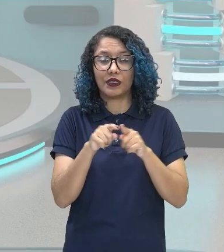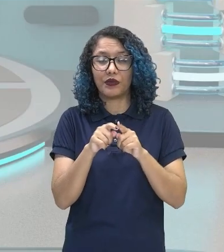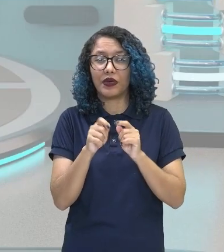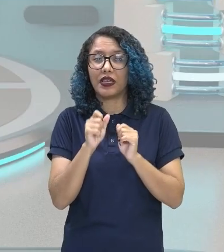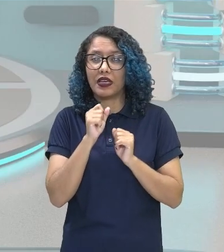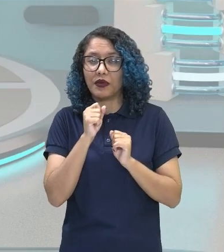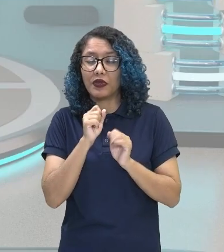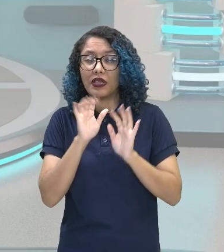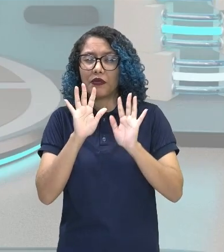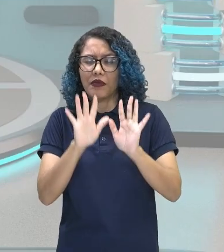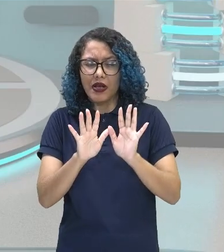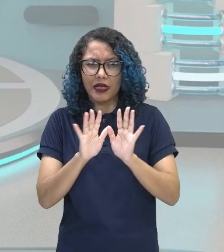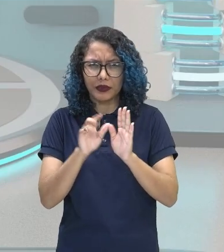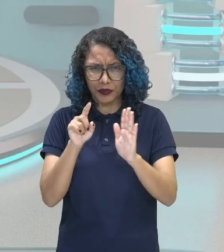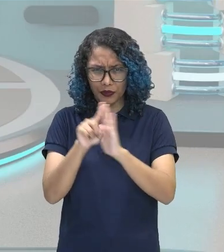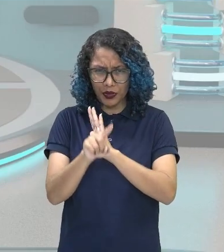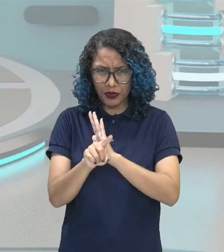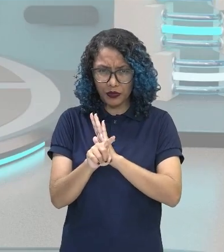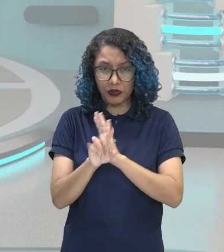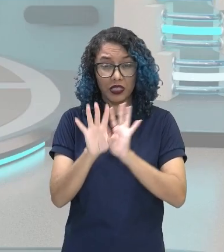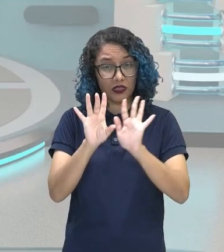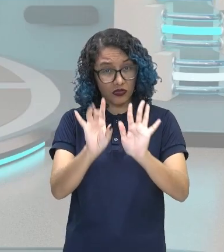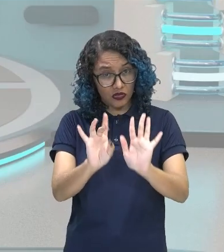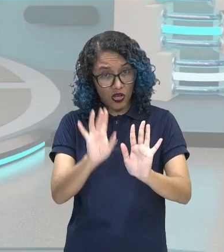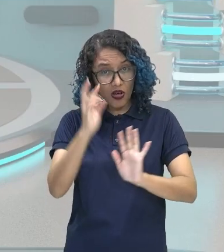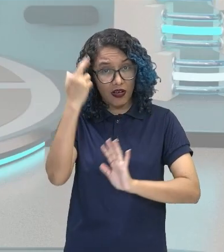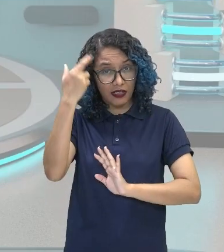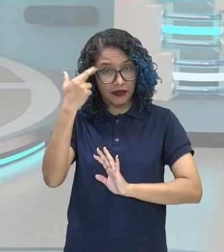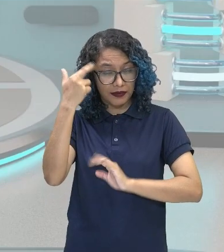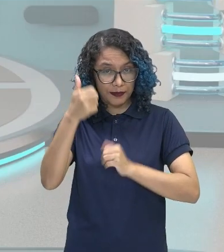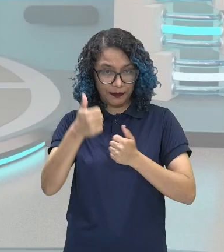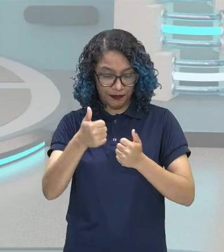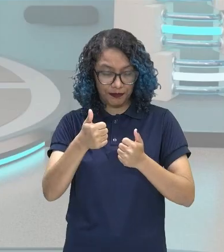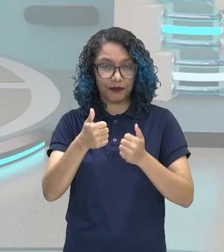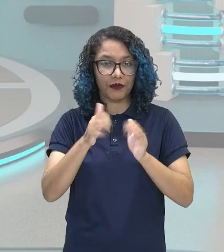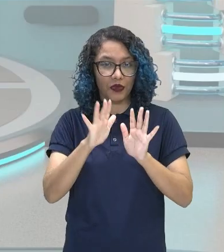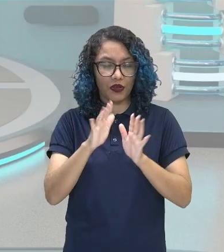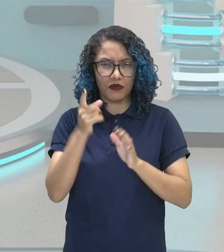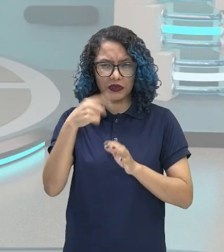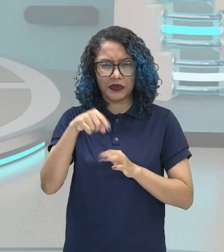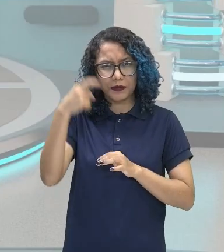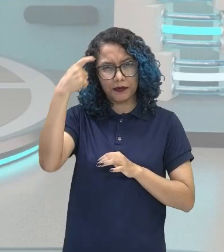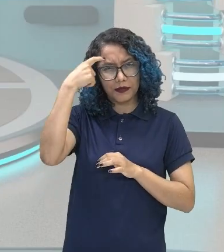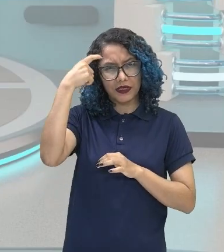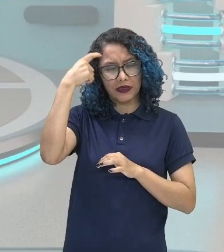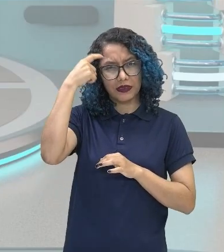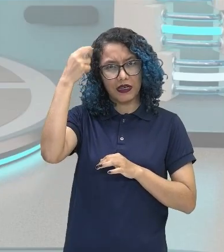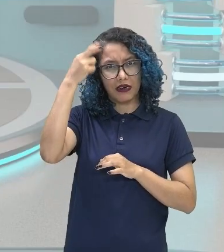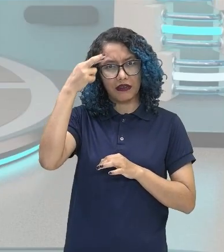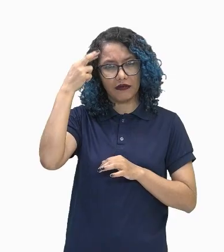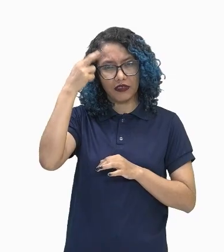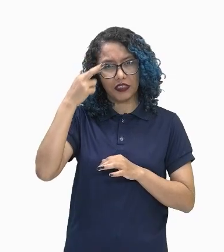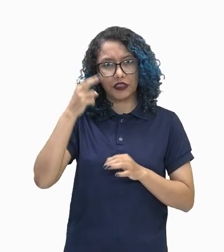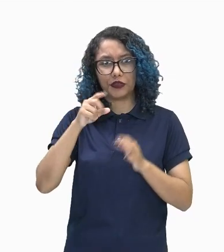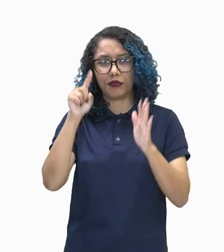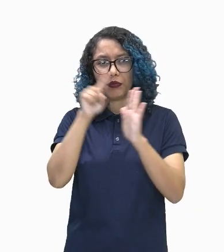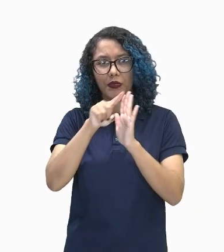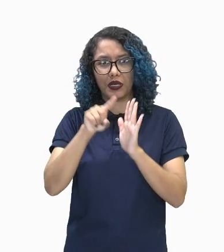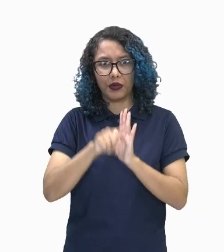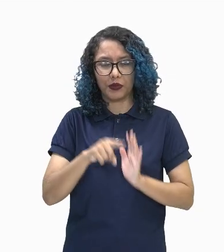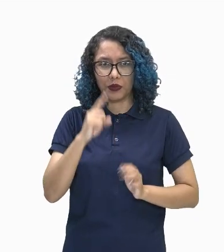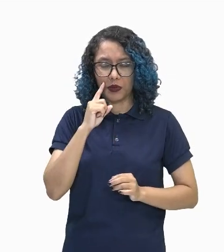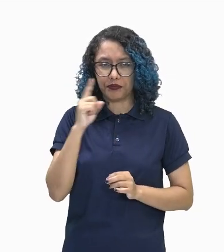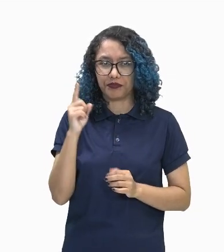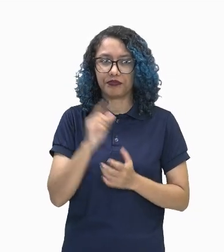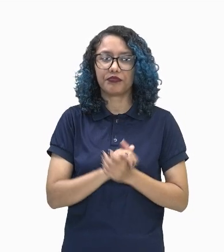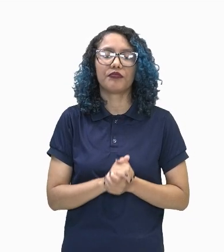para vocês, somente para reflexão, né? Você vai refletir sobre esses questionamentos. Então,